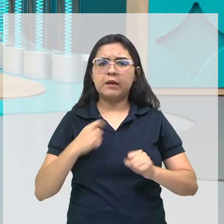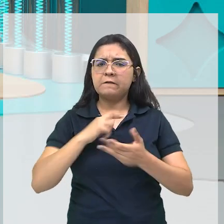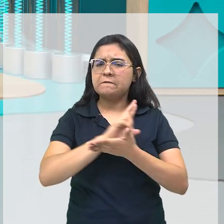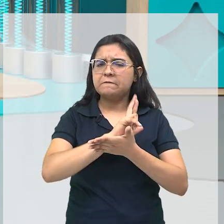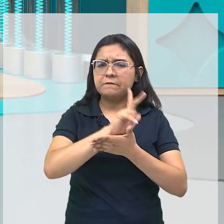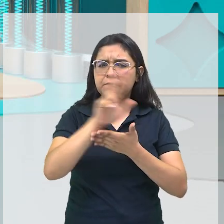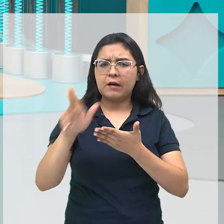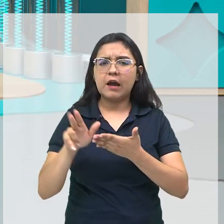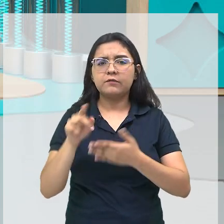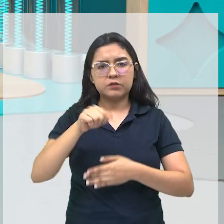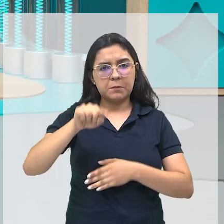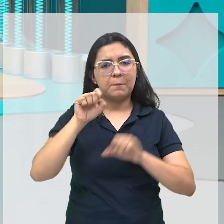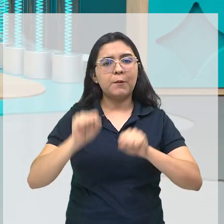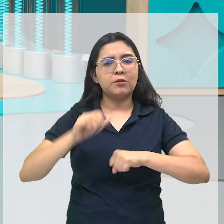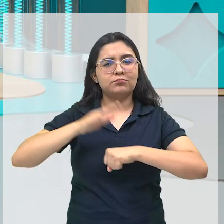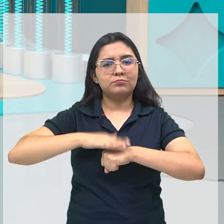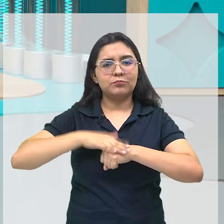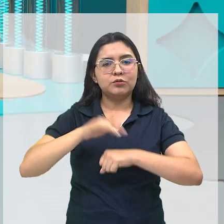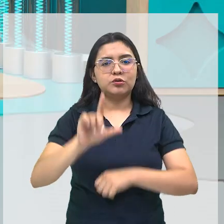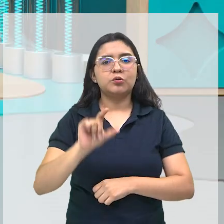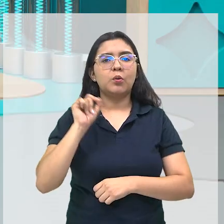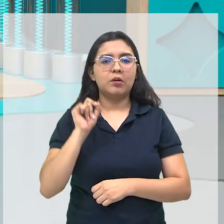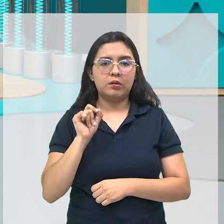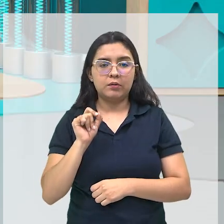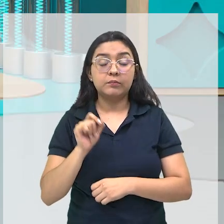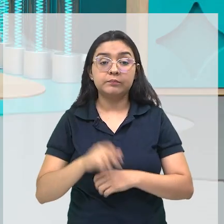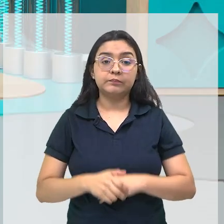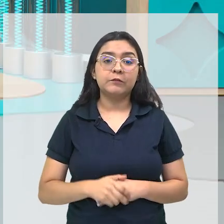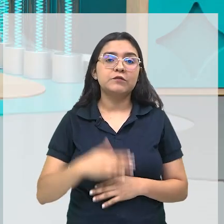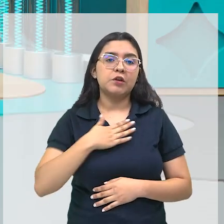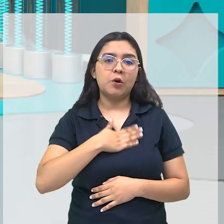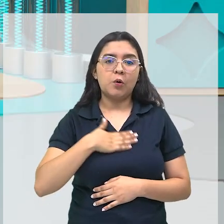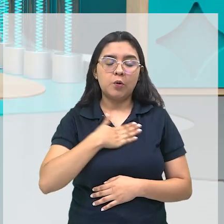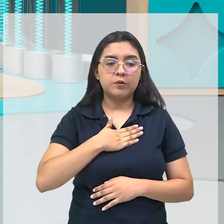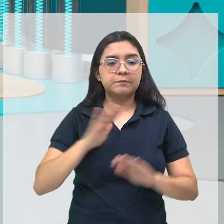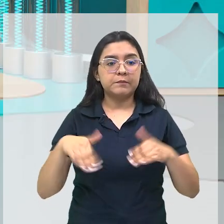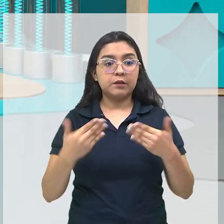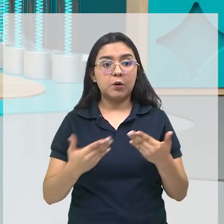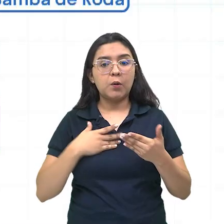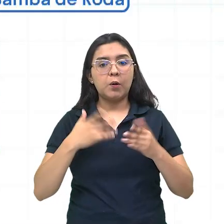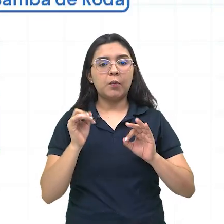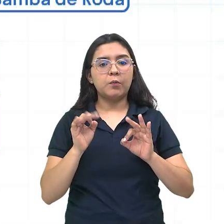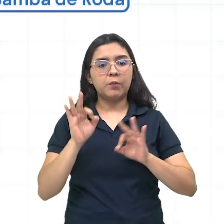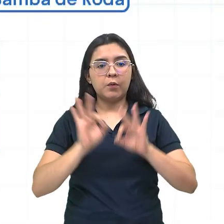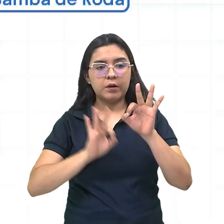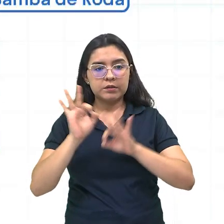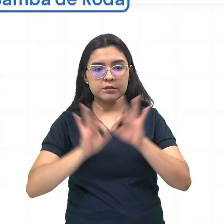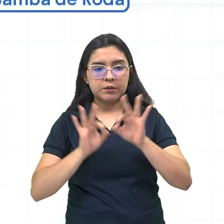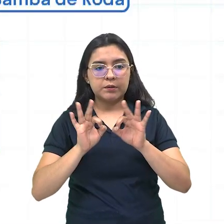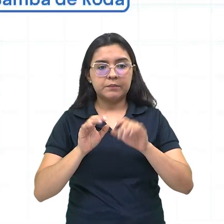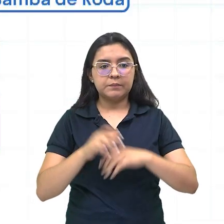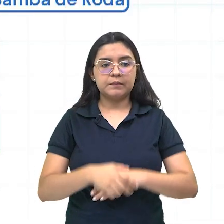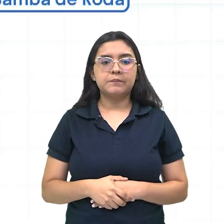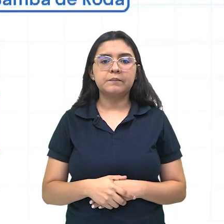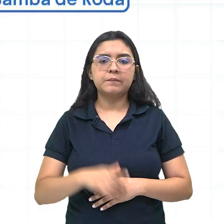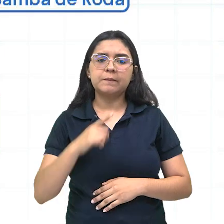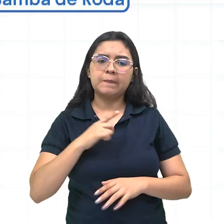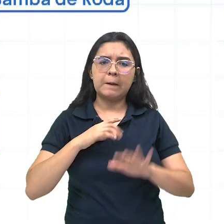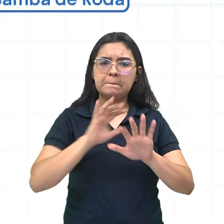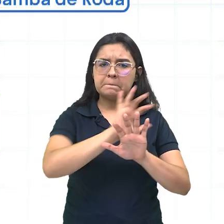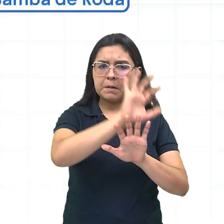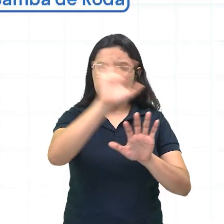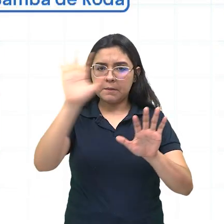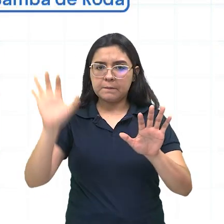que você quer, qual que você se identifica, né? Para isso, eu preparei aqui um